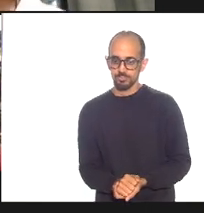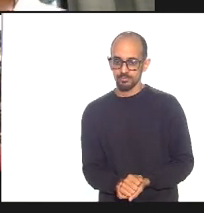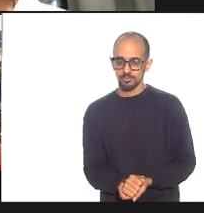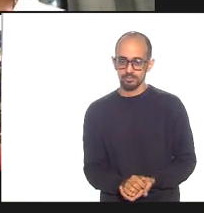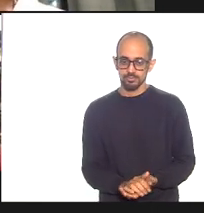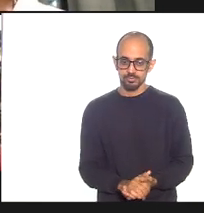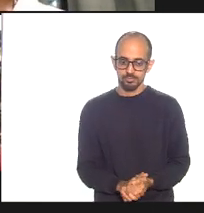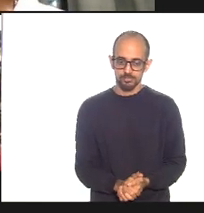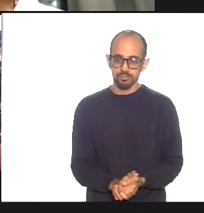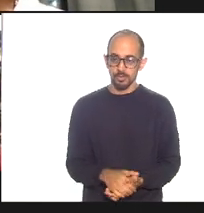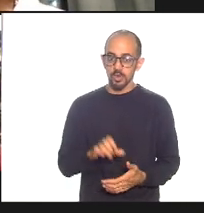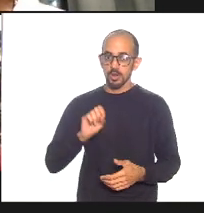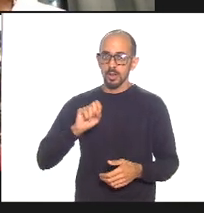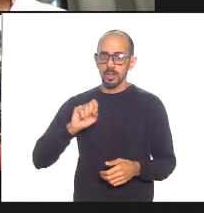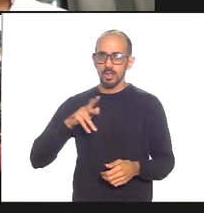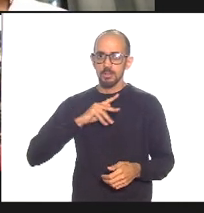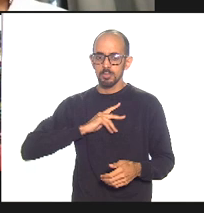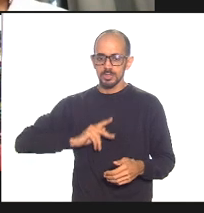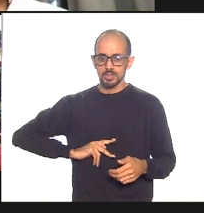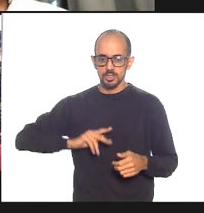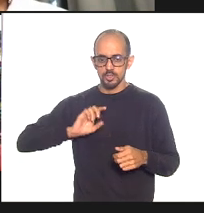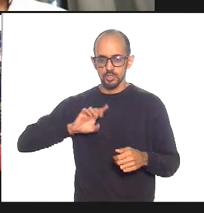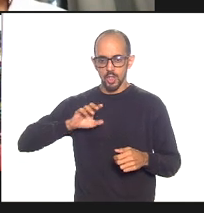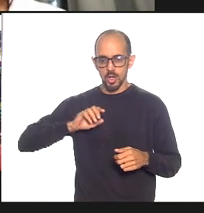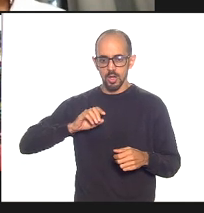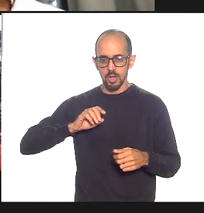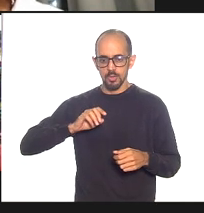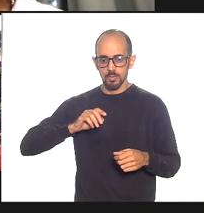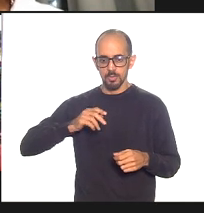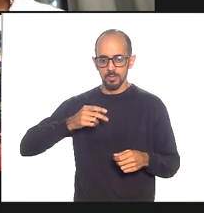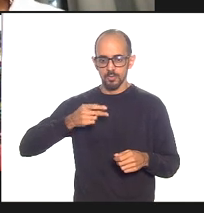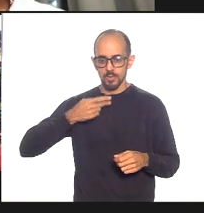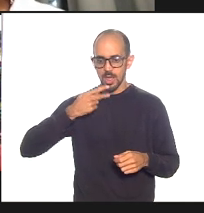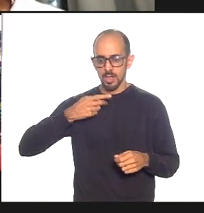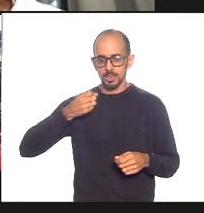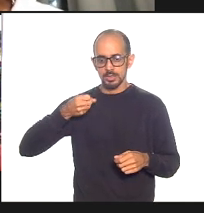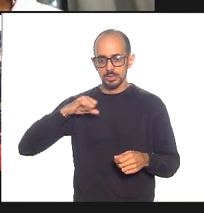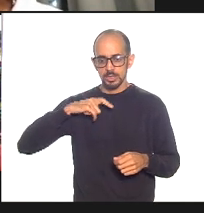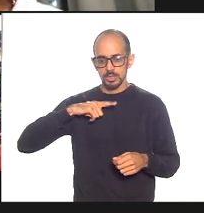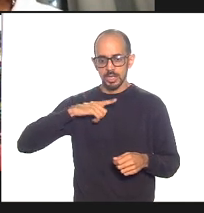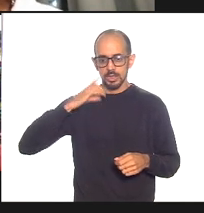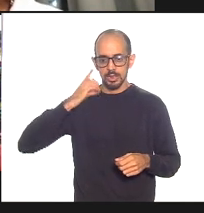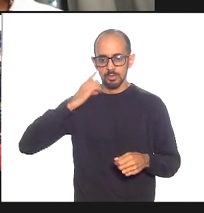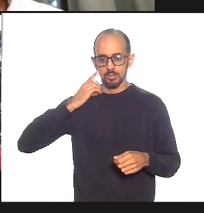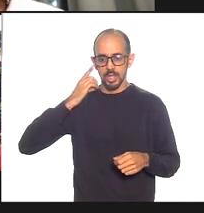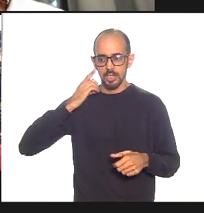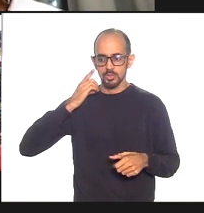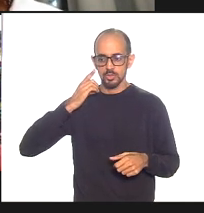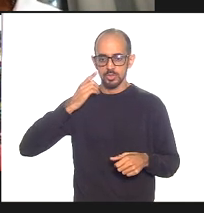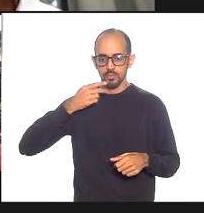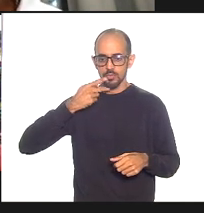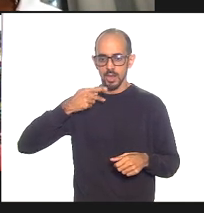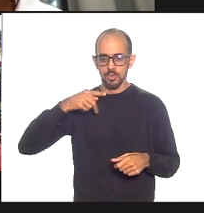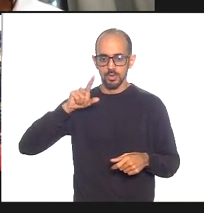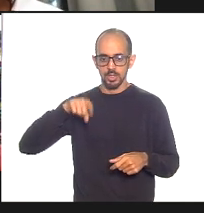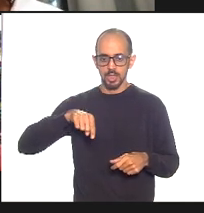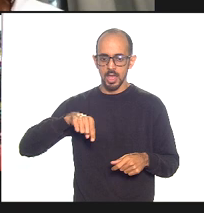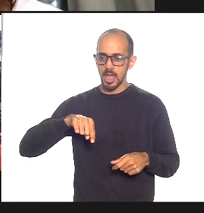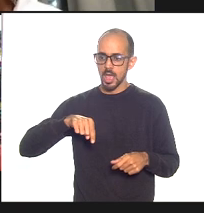Tá bom, presidente, eu só que expondo a gente quando existem deputados que defendem que o que é o